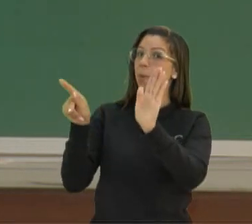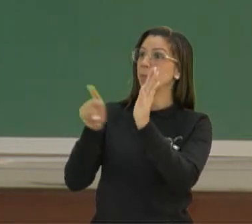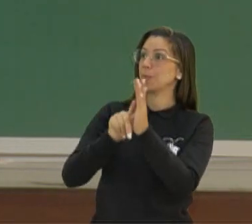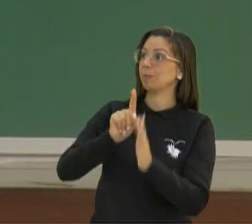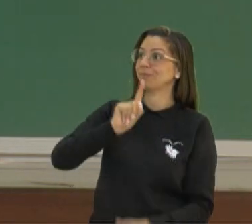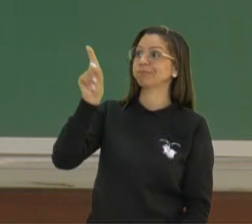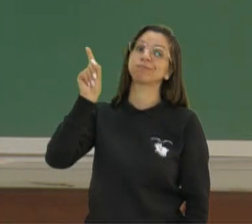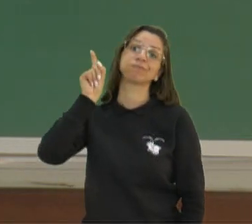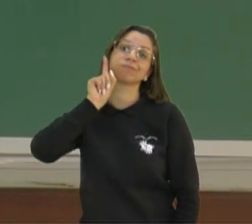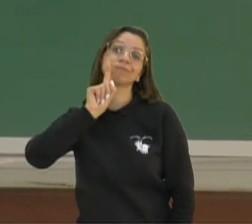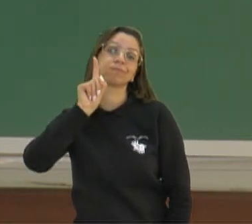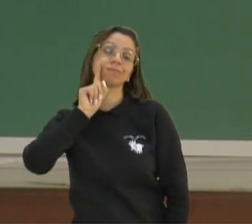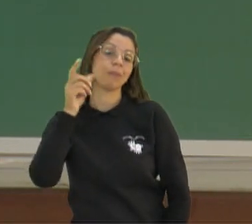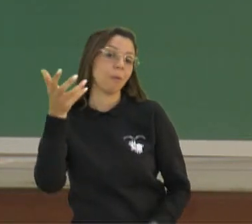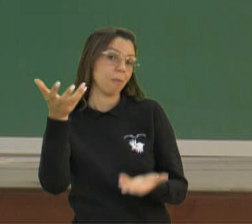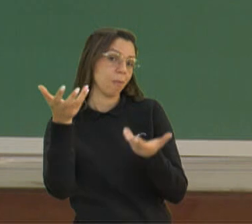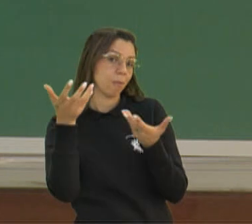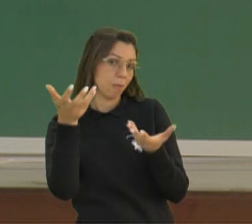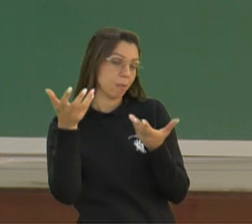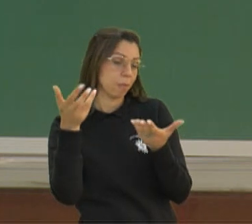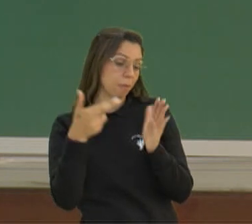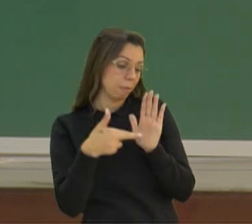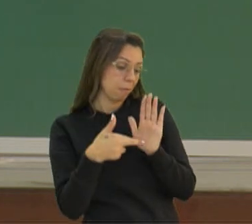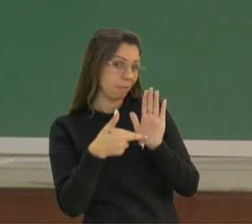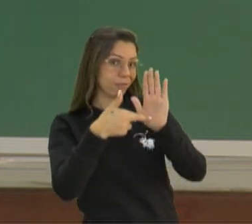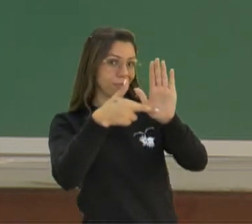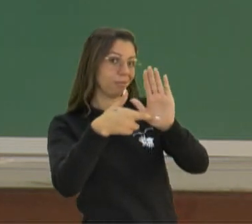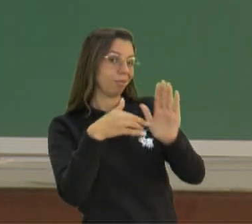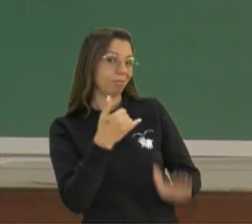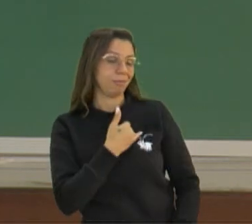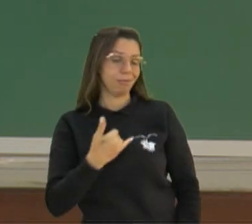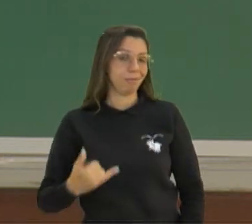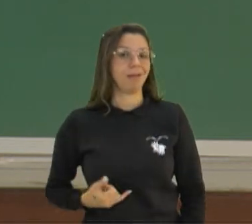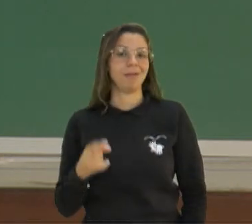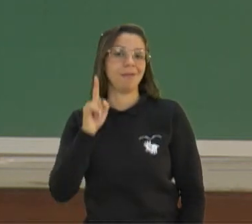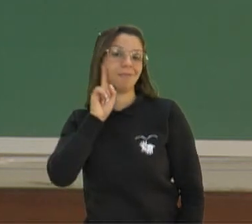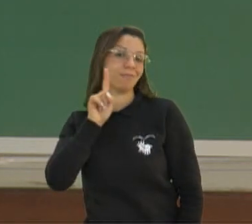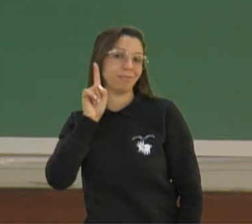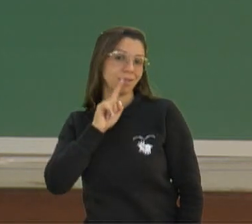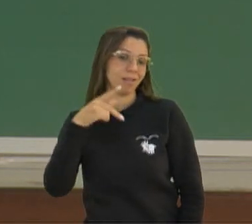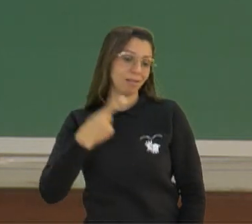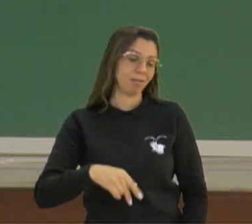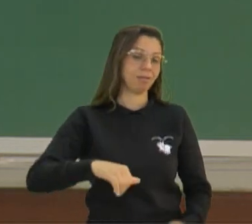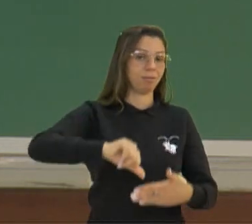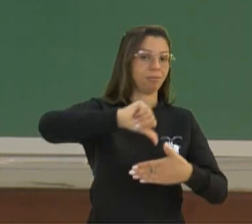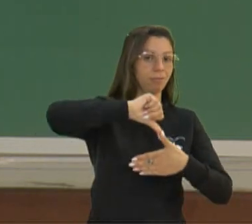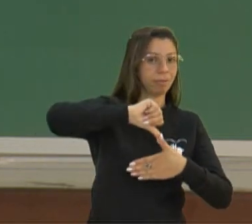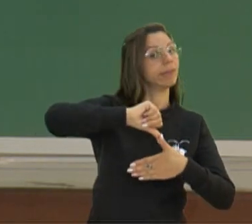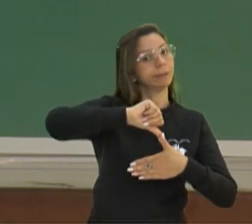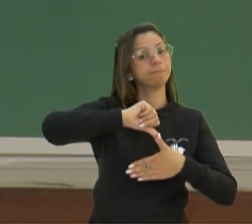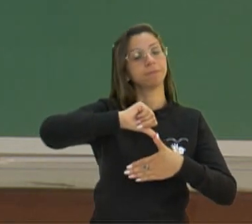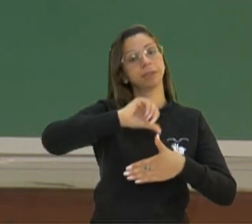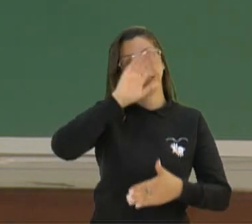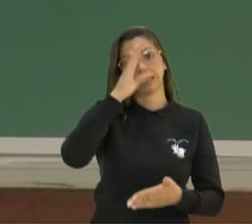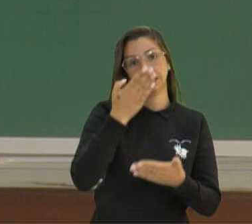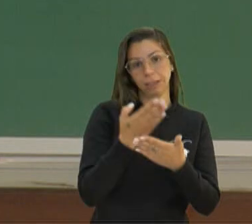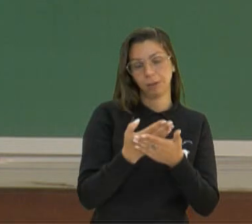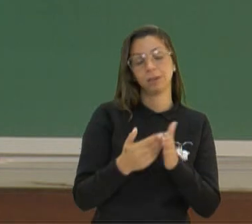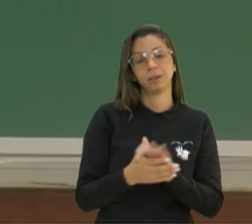e gostaria de ser um representante do Império Americano aqui na América do Sul, tá? Também tem essa questão.